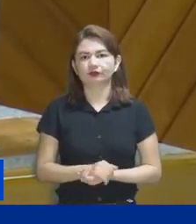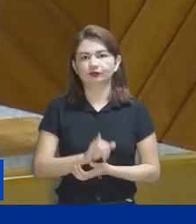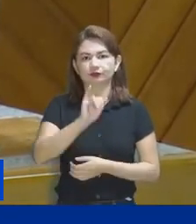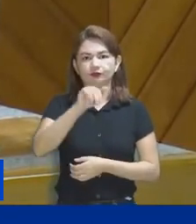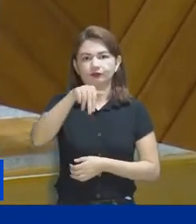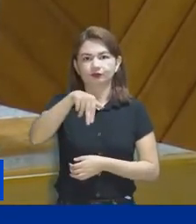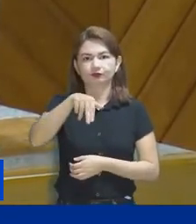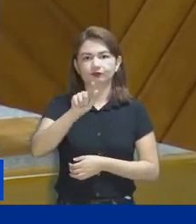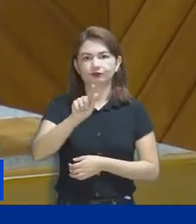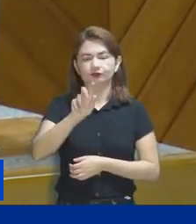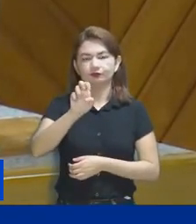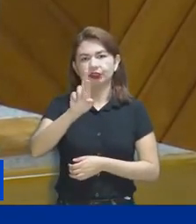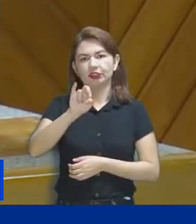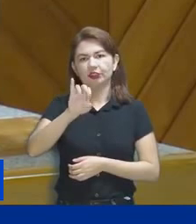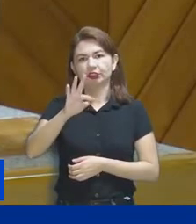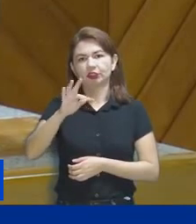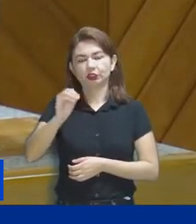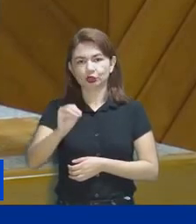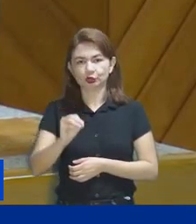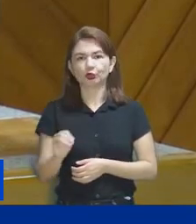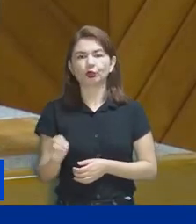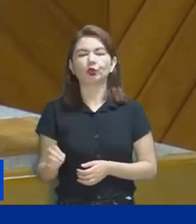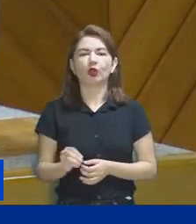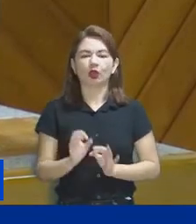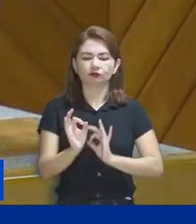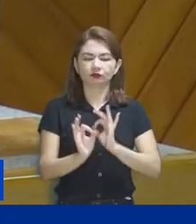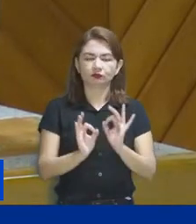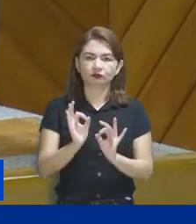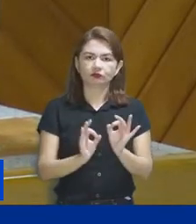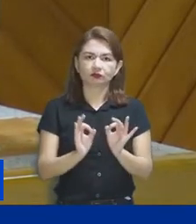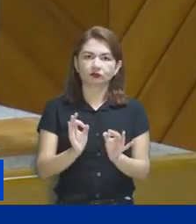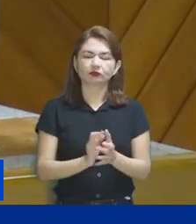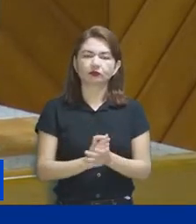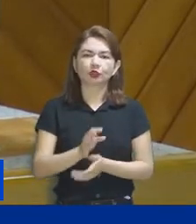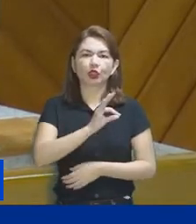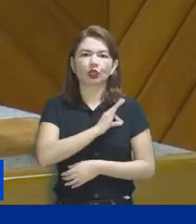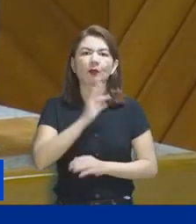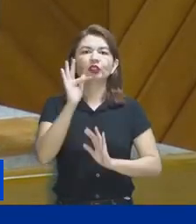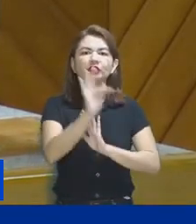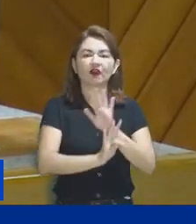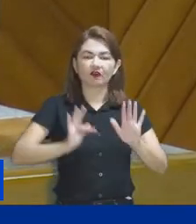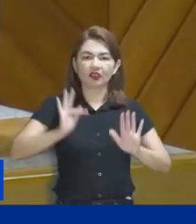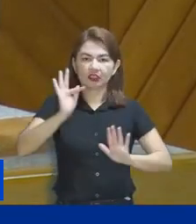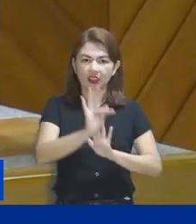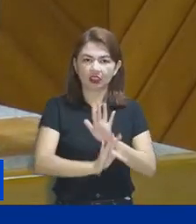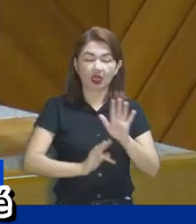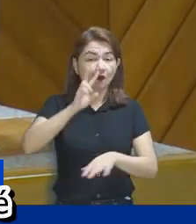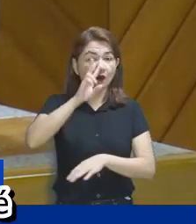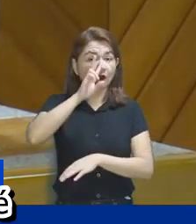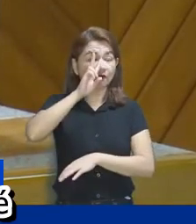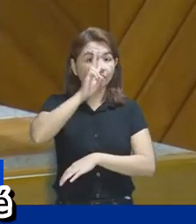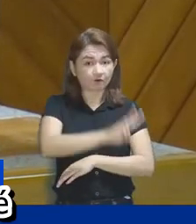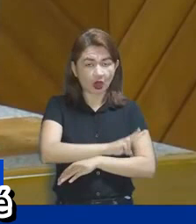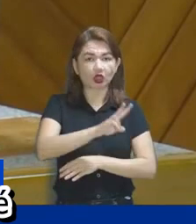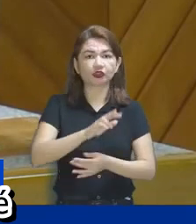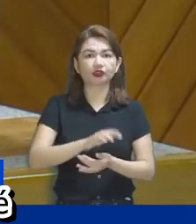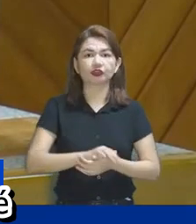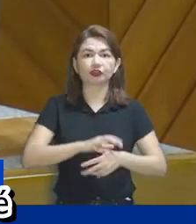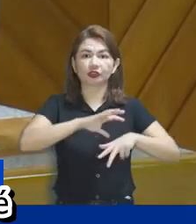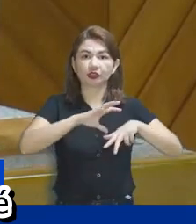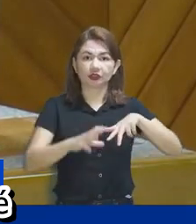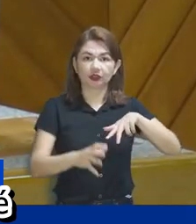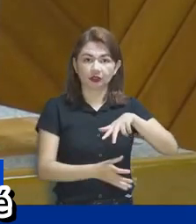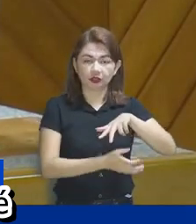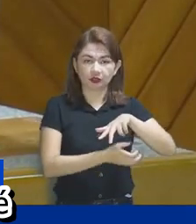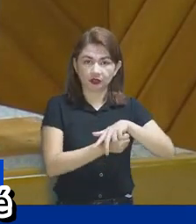inquérito na Polícia Federal, havia fortes indícios das infrações